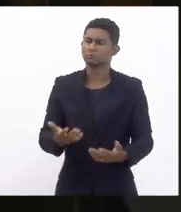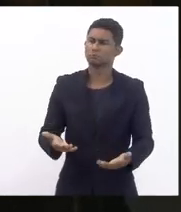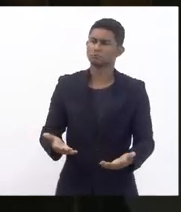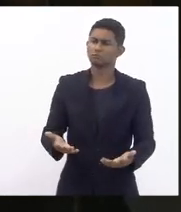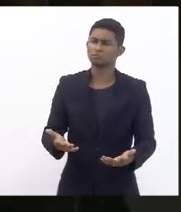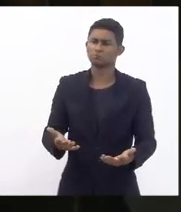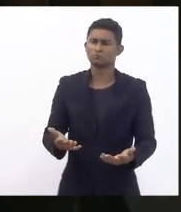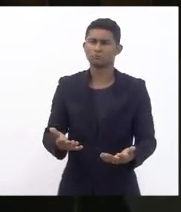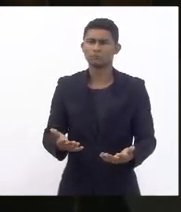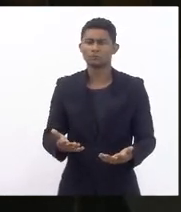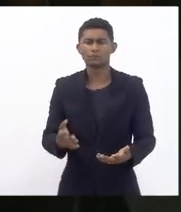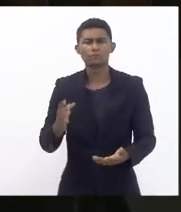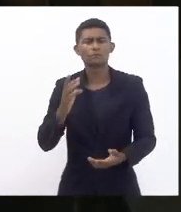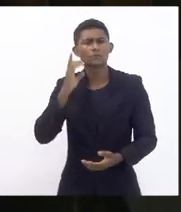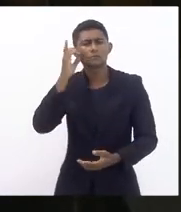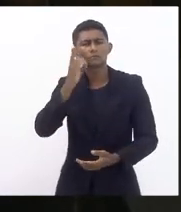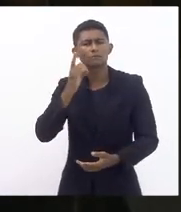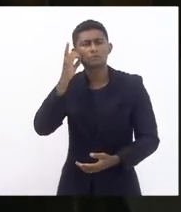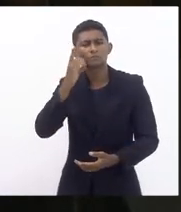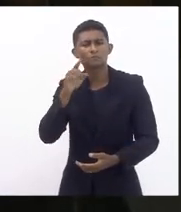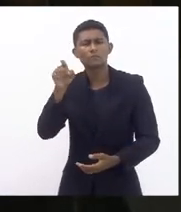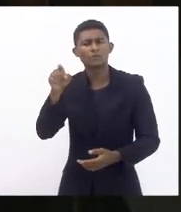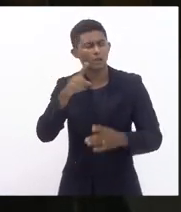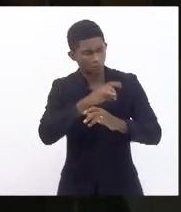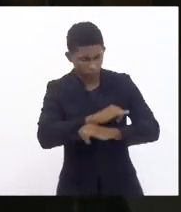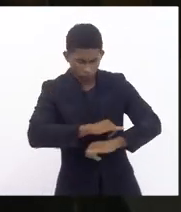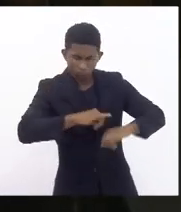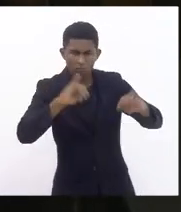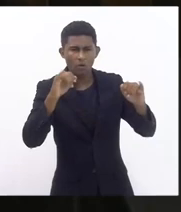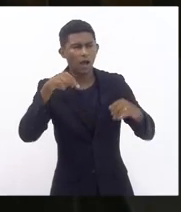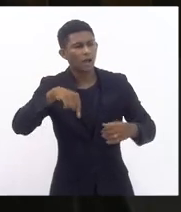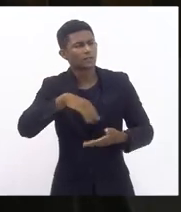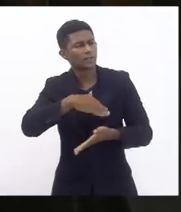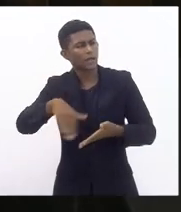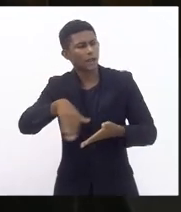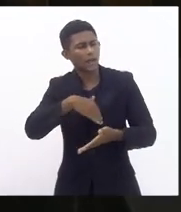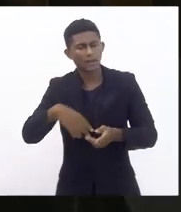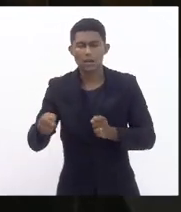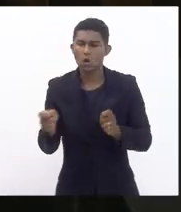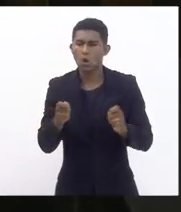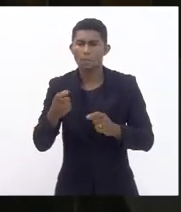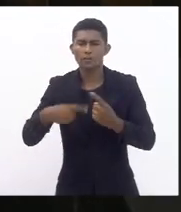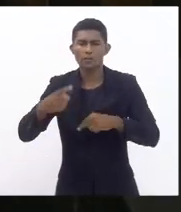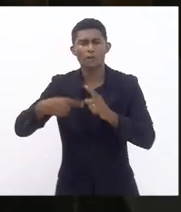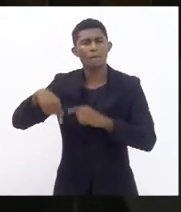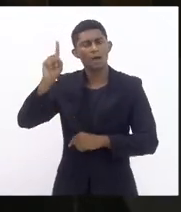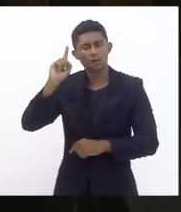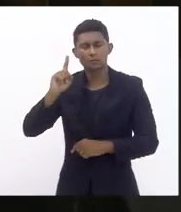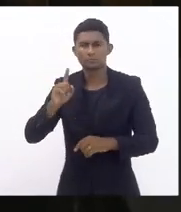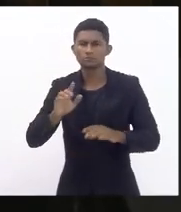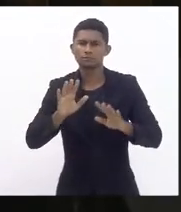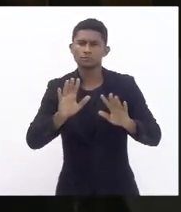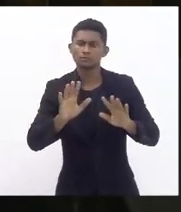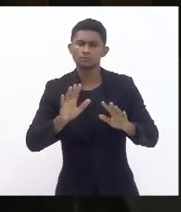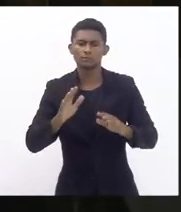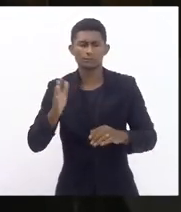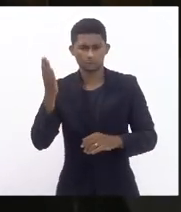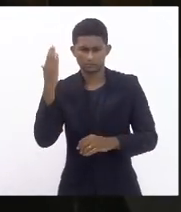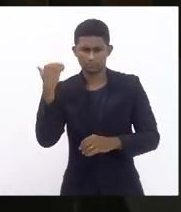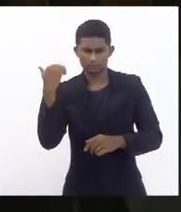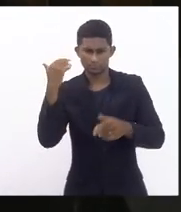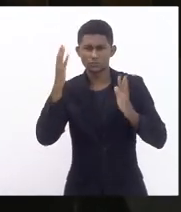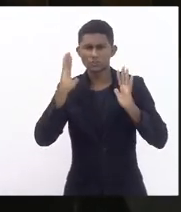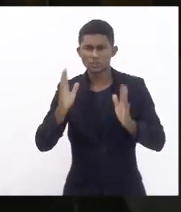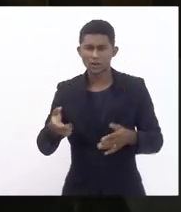secretaria, deputada Lucinha, de desenvolvimento econômico. Outro dia eu contei no dedo, já